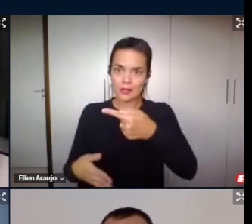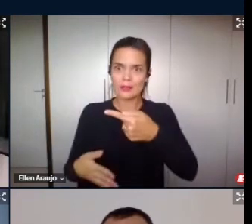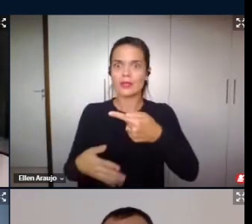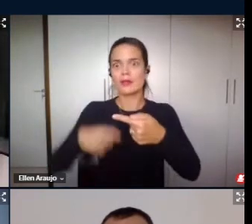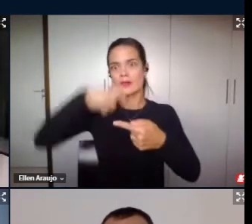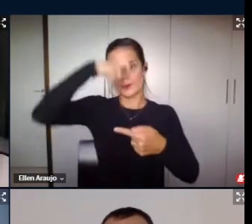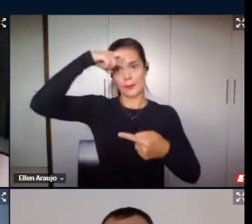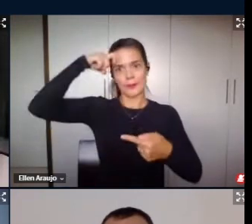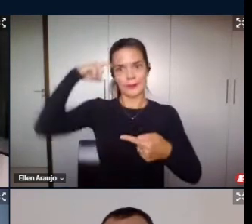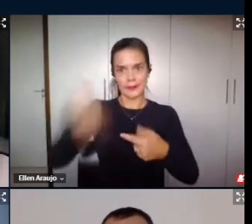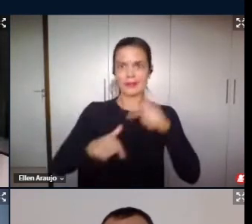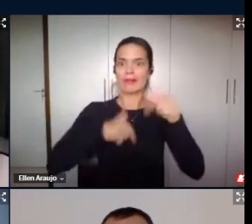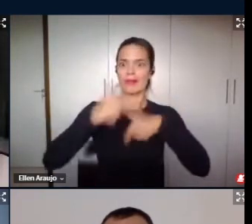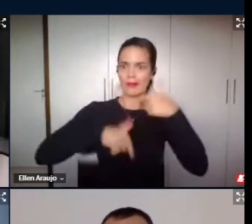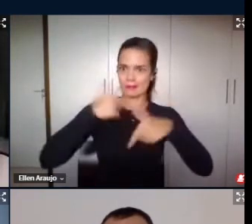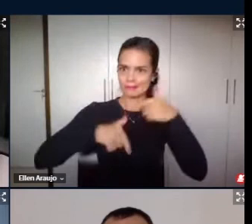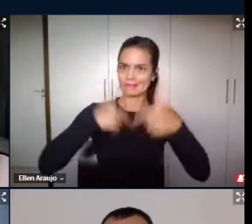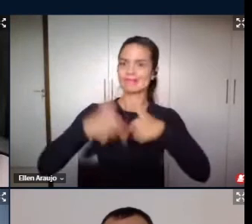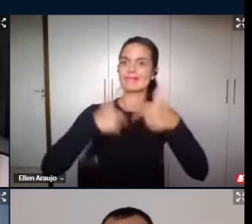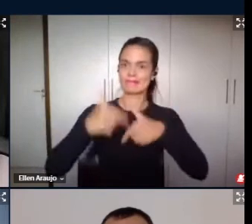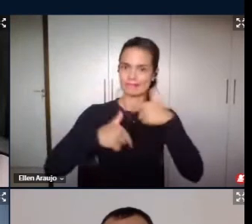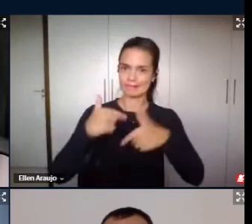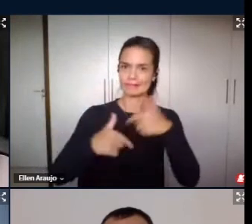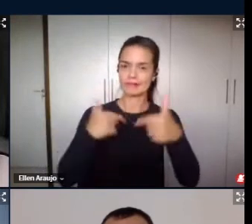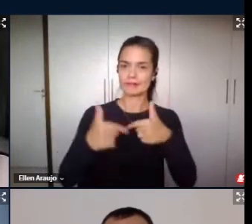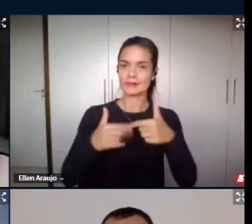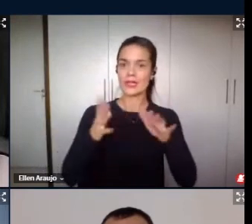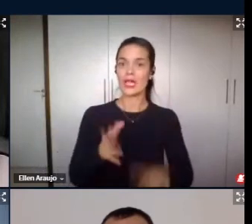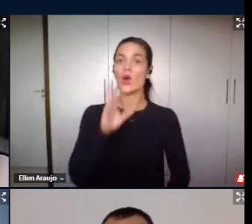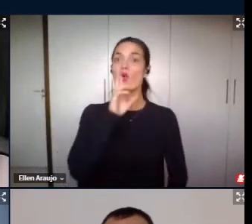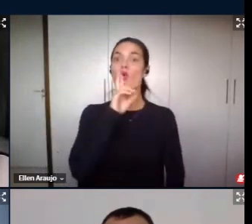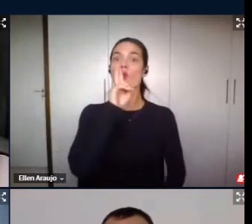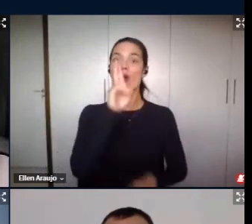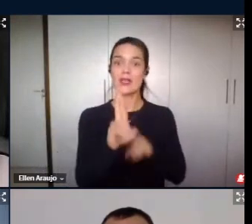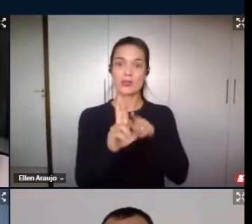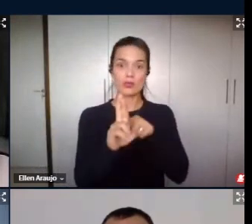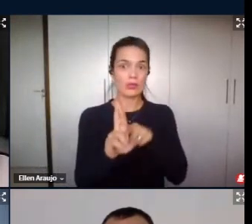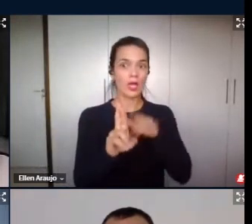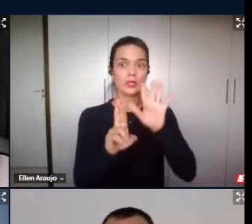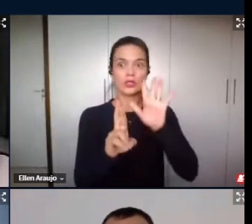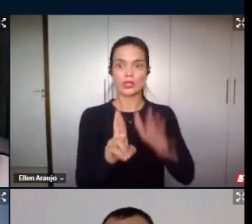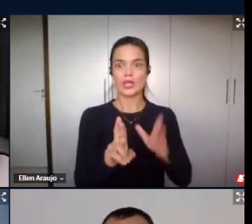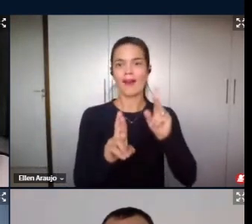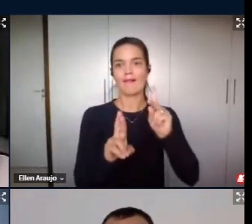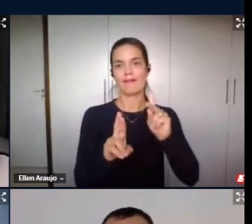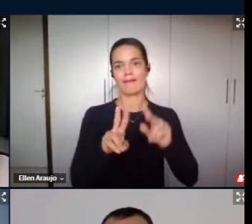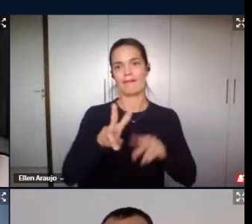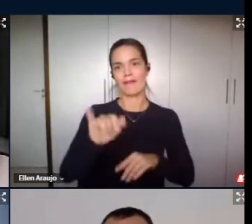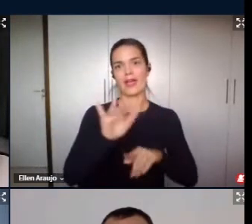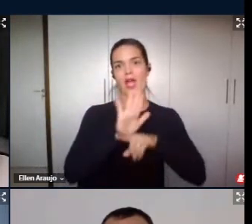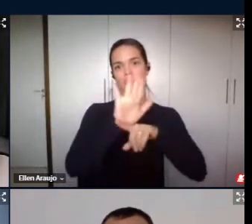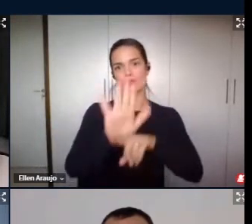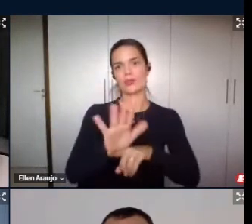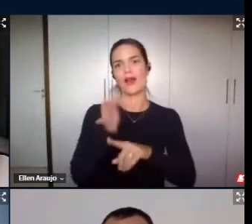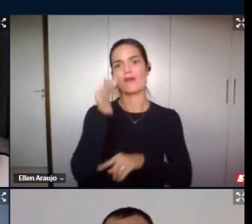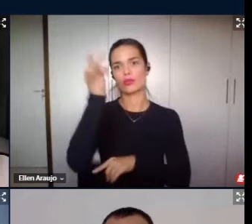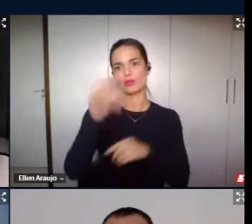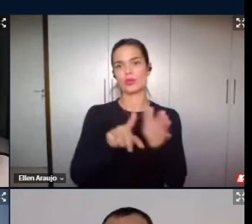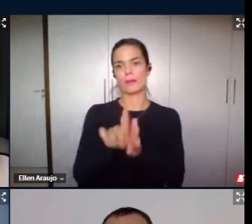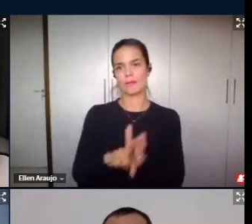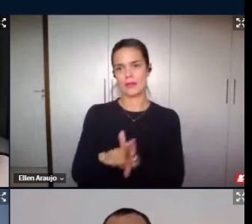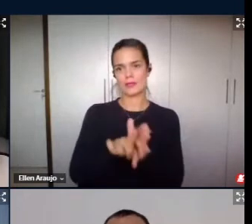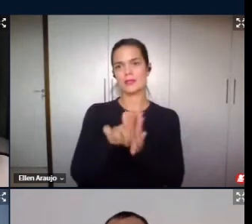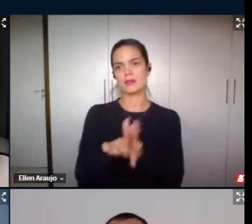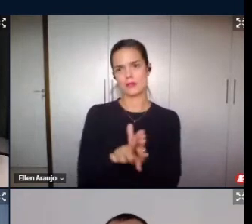que os resultados da pesquisa já constituem subsídios para os pesquisadores da área. Todas